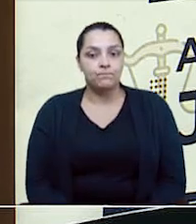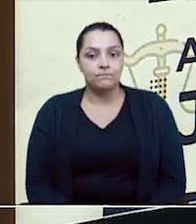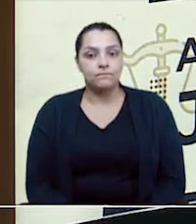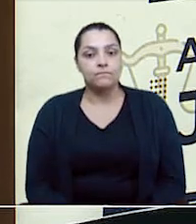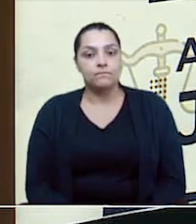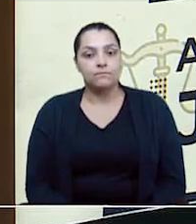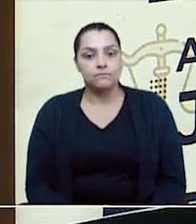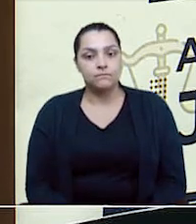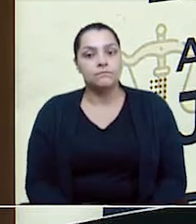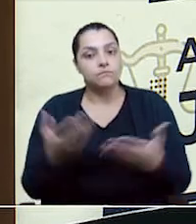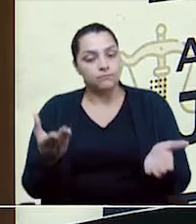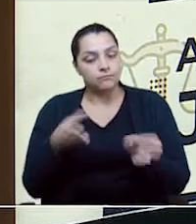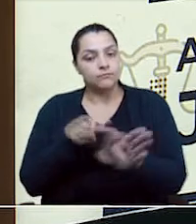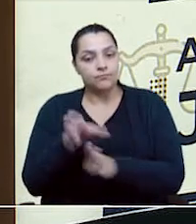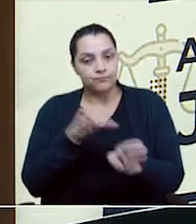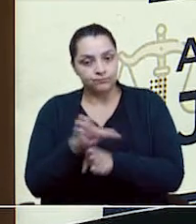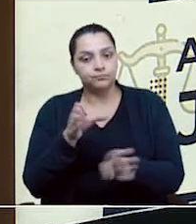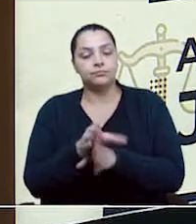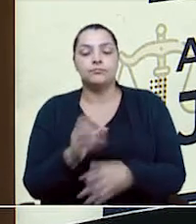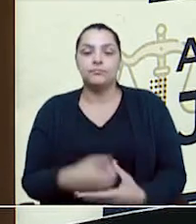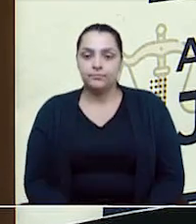Como conselho. Sim.